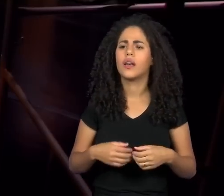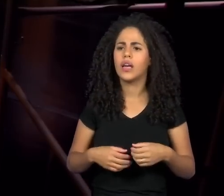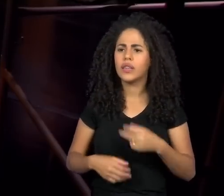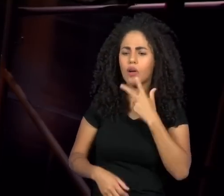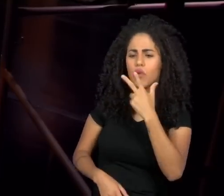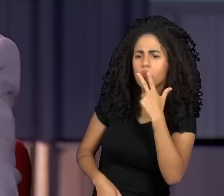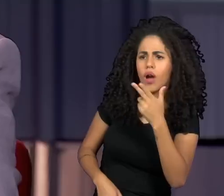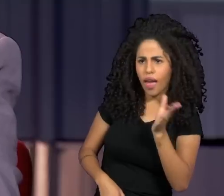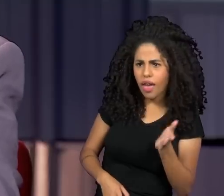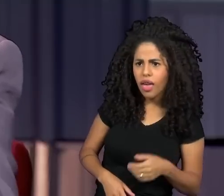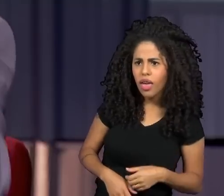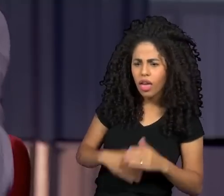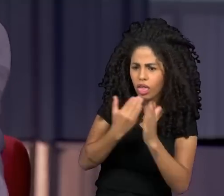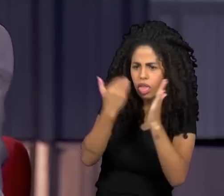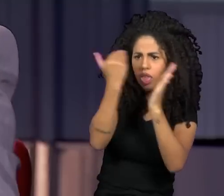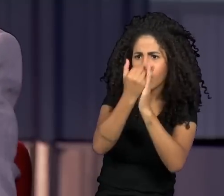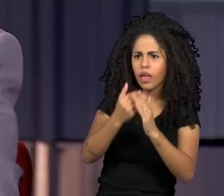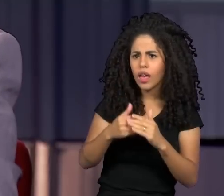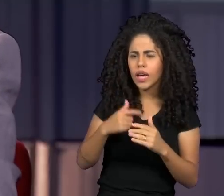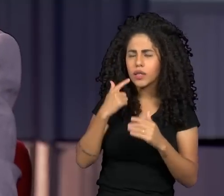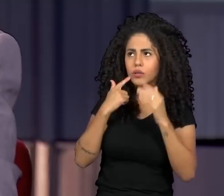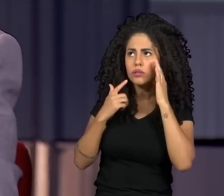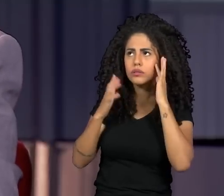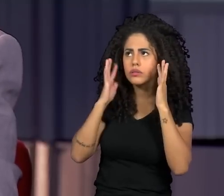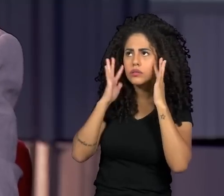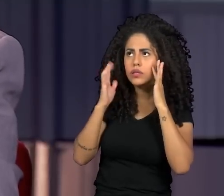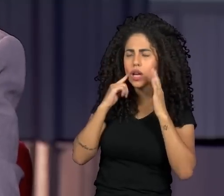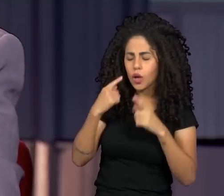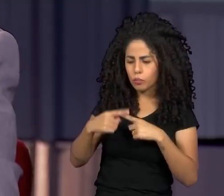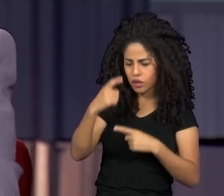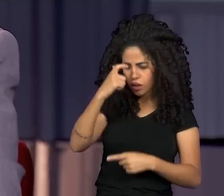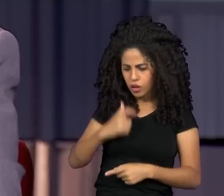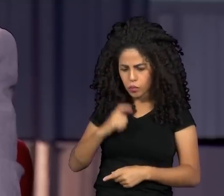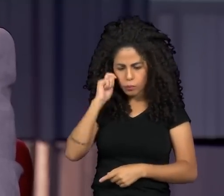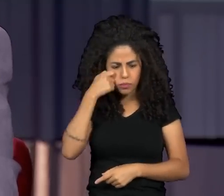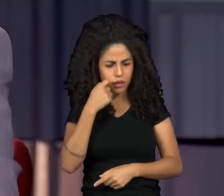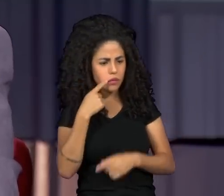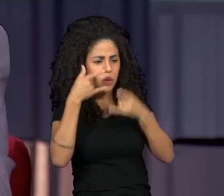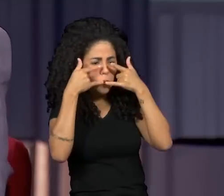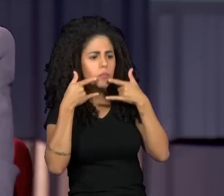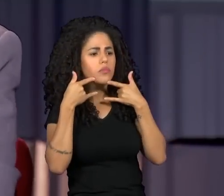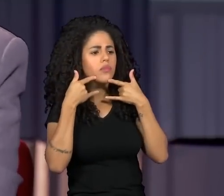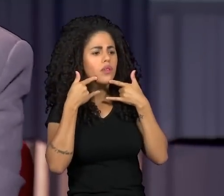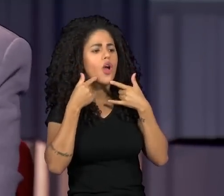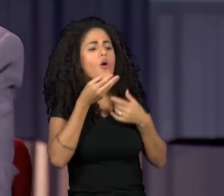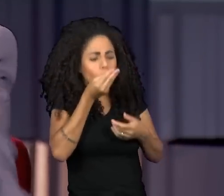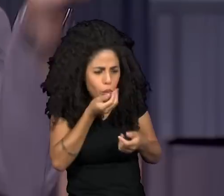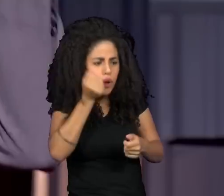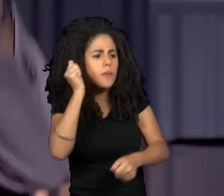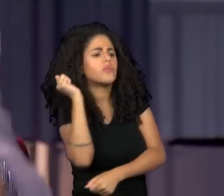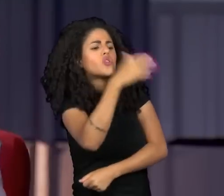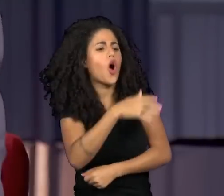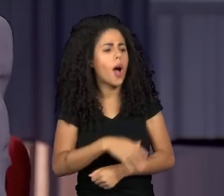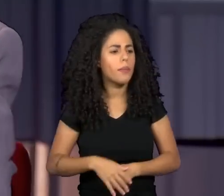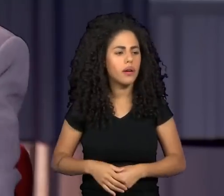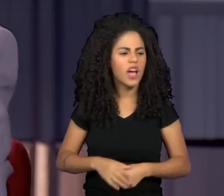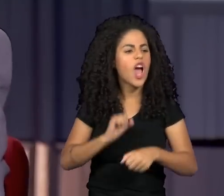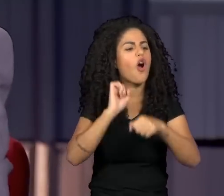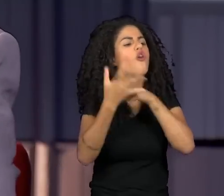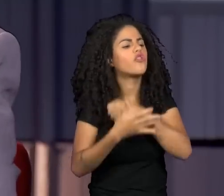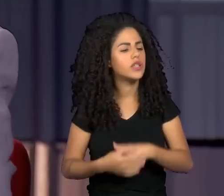fumando muito, né? E já atribuir esse pensamento a mim, e eu abaixar minha máscara, cuspir na mão, jogar na cara dele e falar, não, porra, é